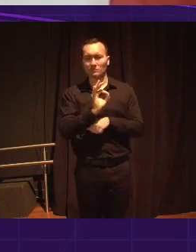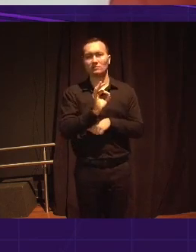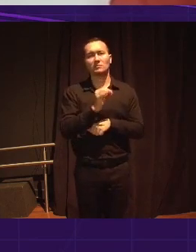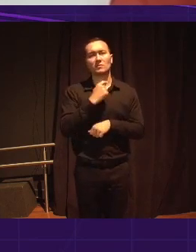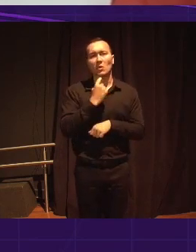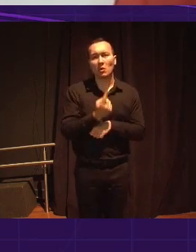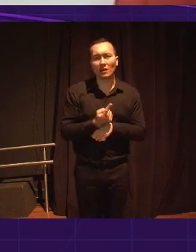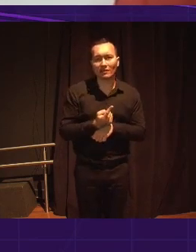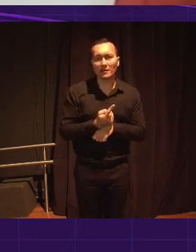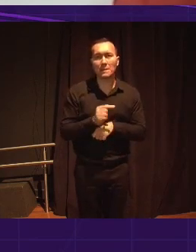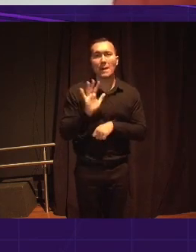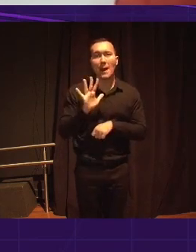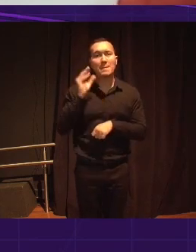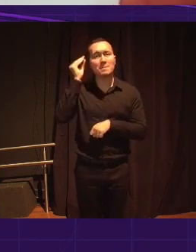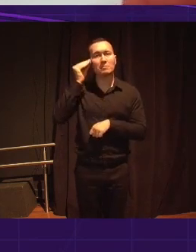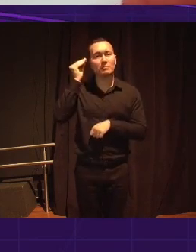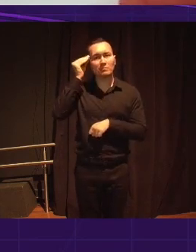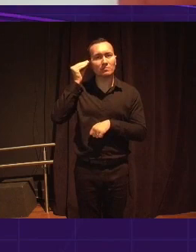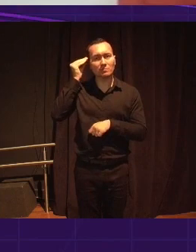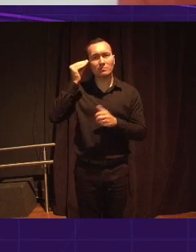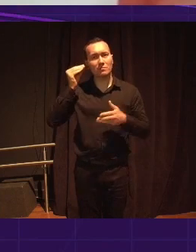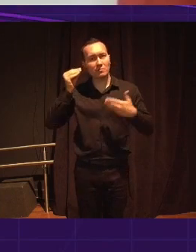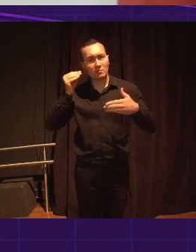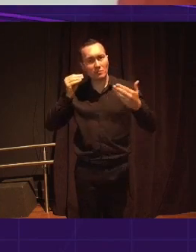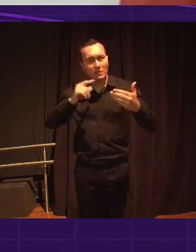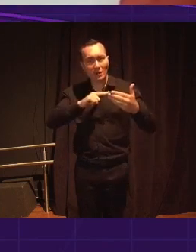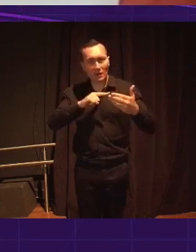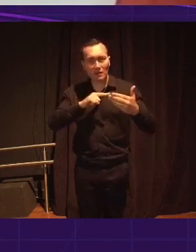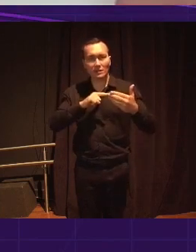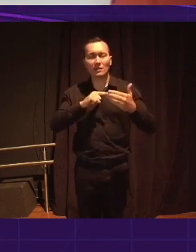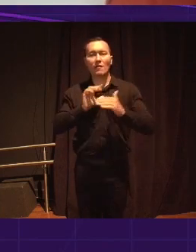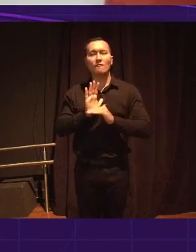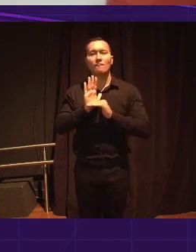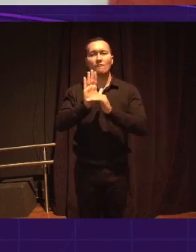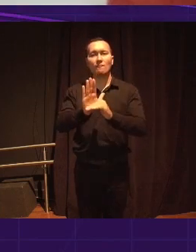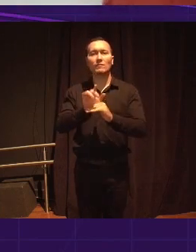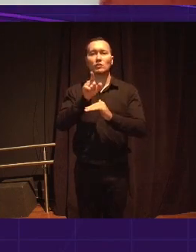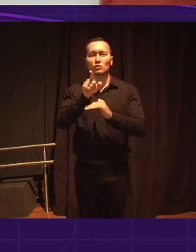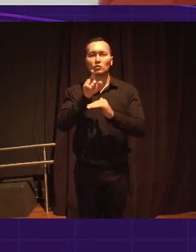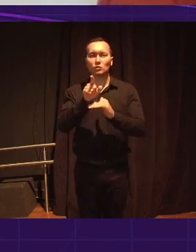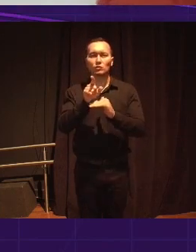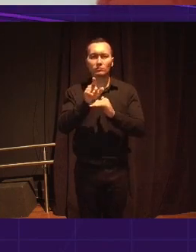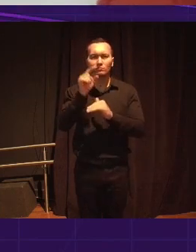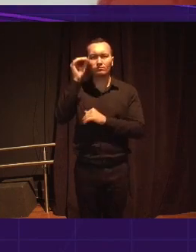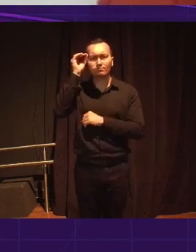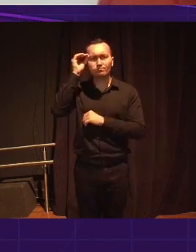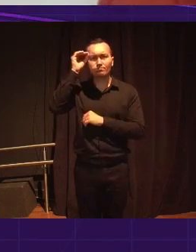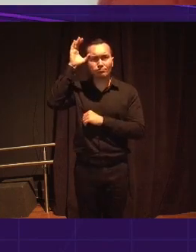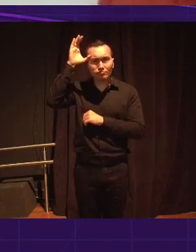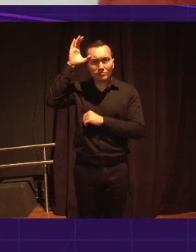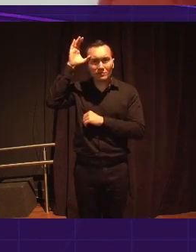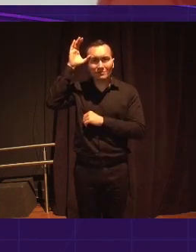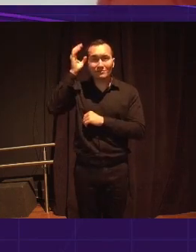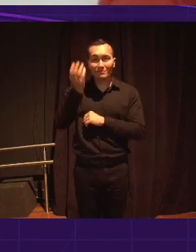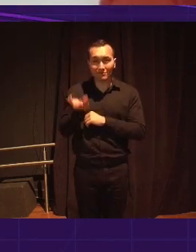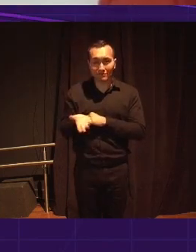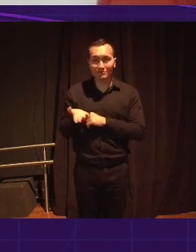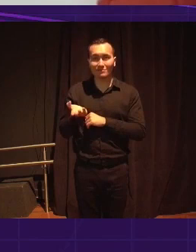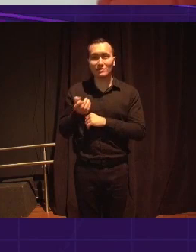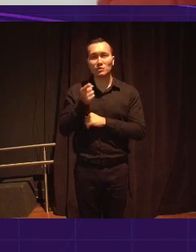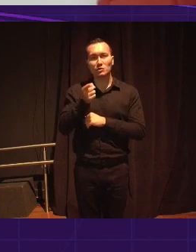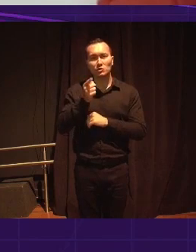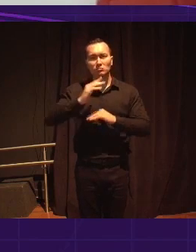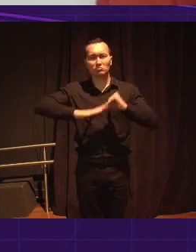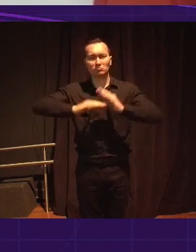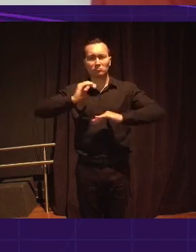traz um repertório muito grande para a gente como pessoa, e só você se aprimora, inclusive,